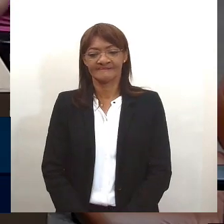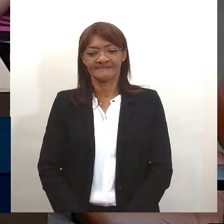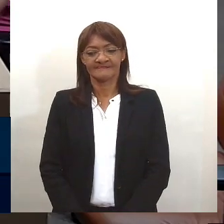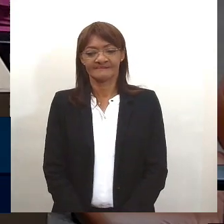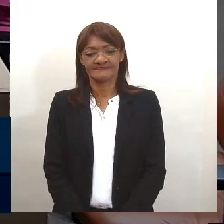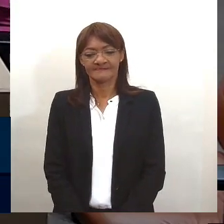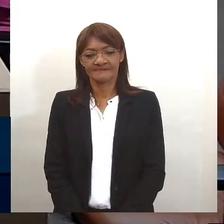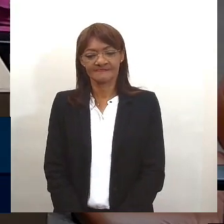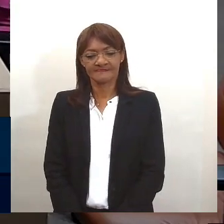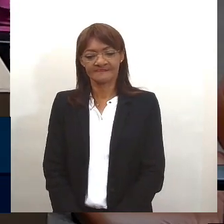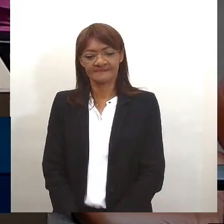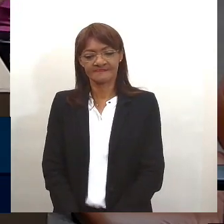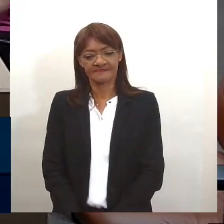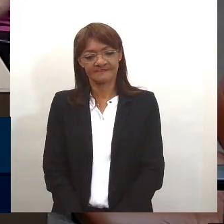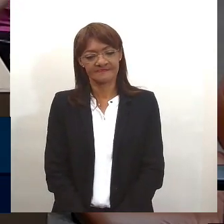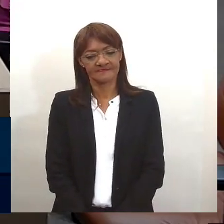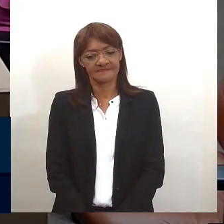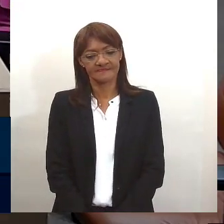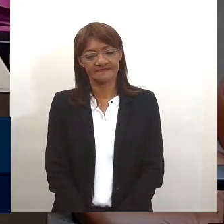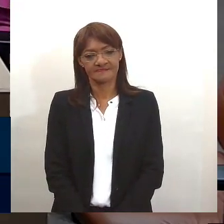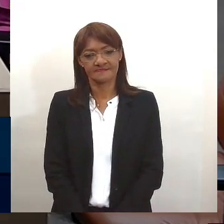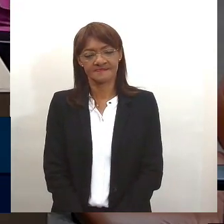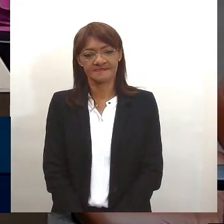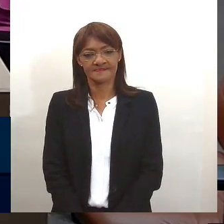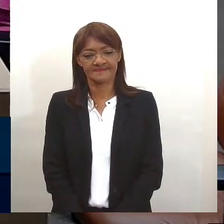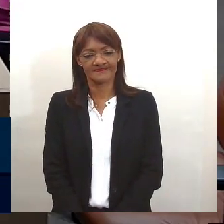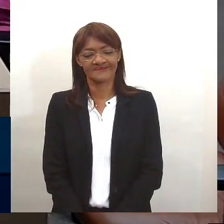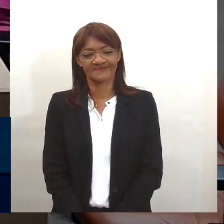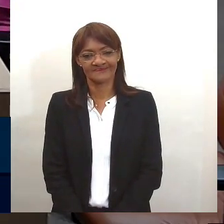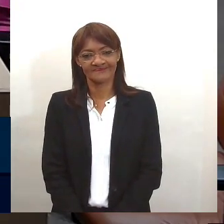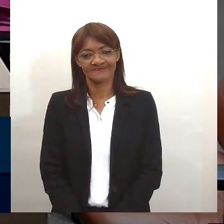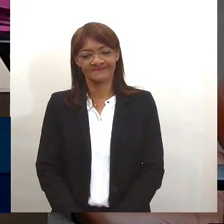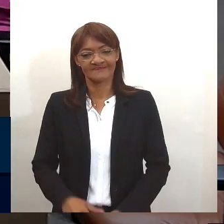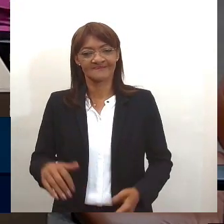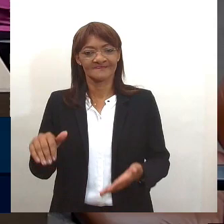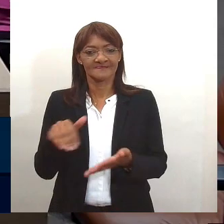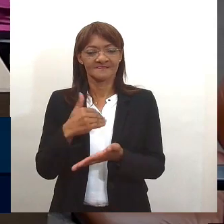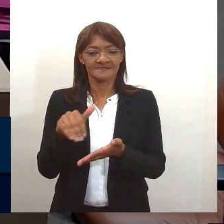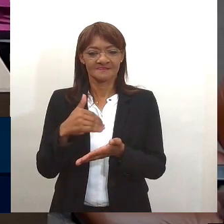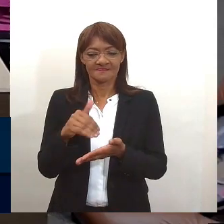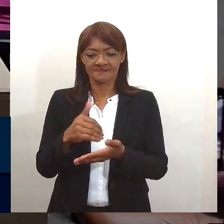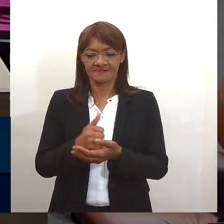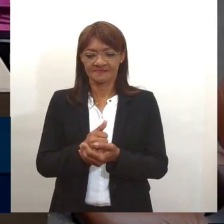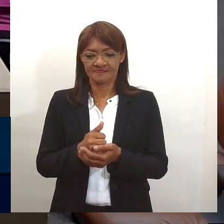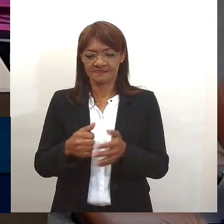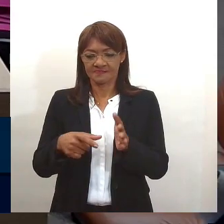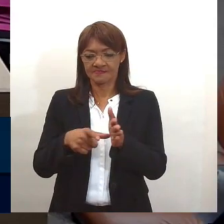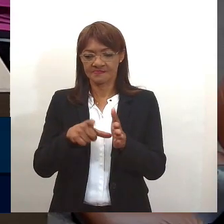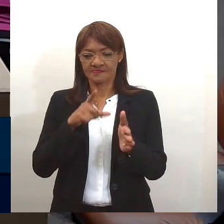Muito bem, secretária. Antes de passar a palavra para os colegas,